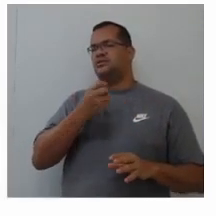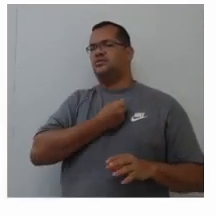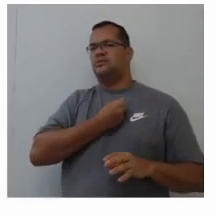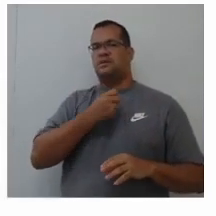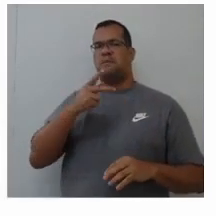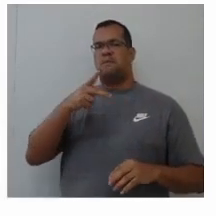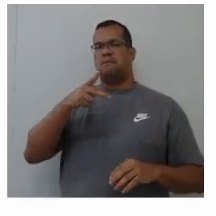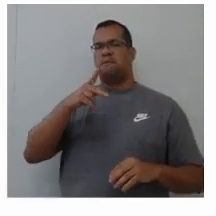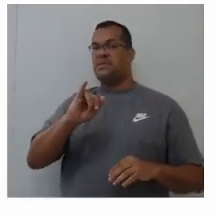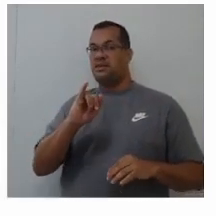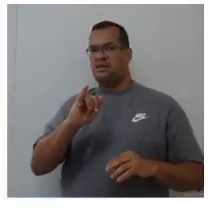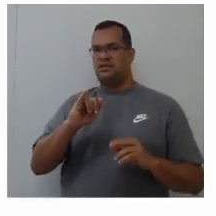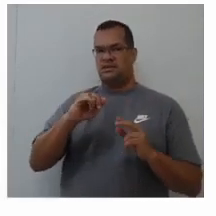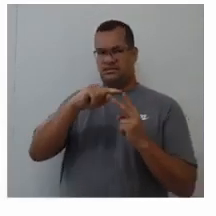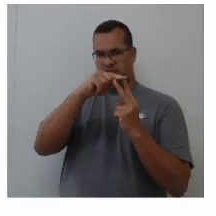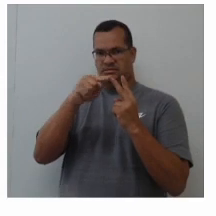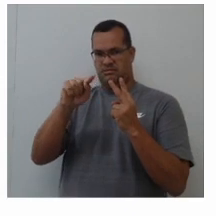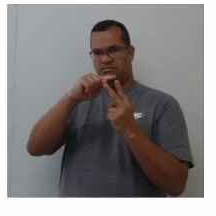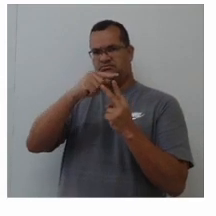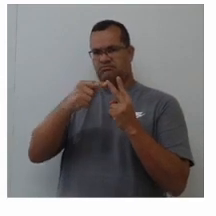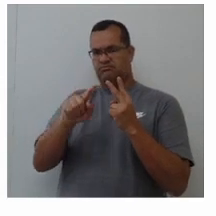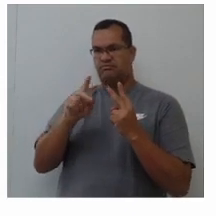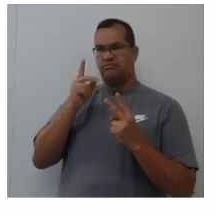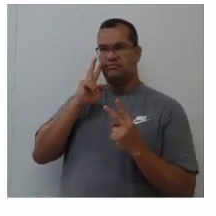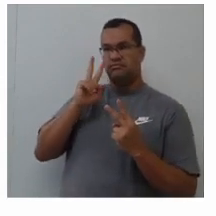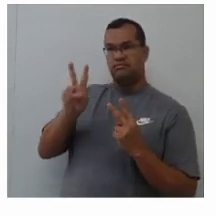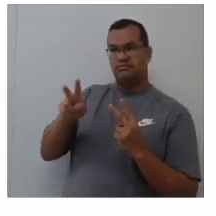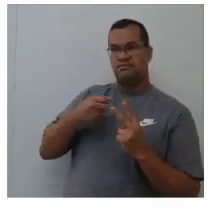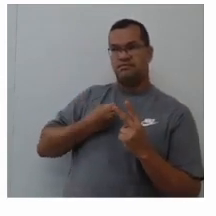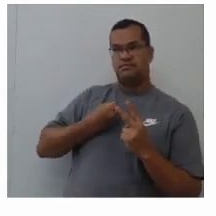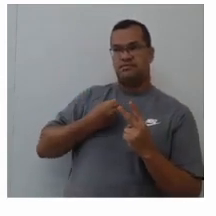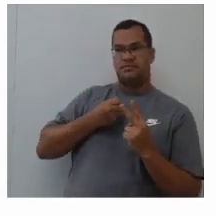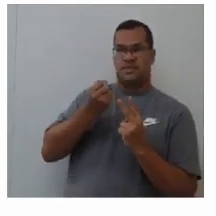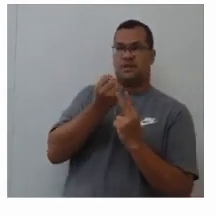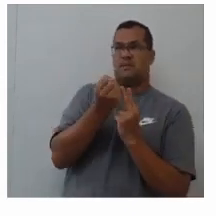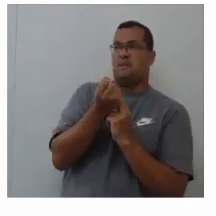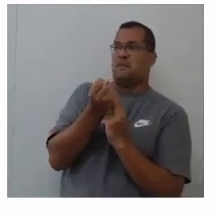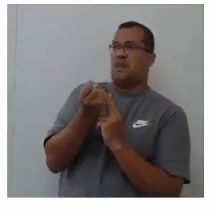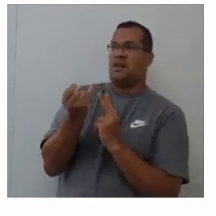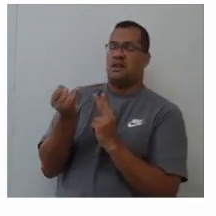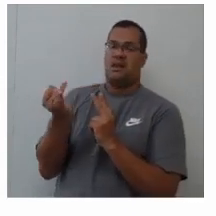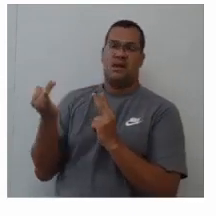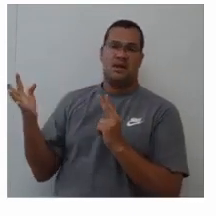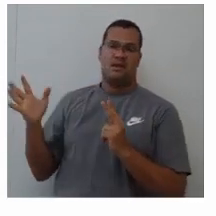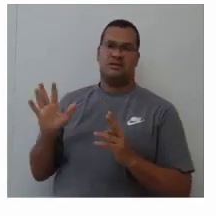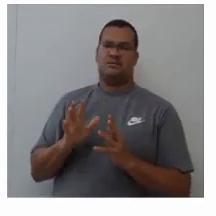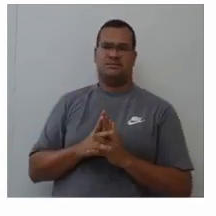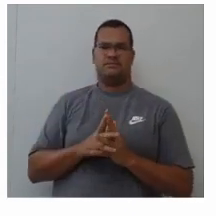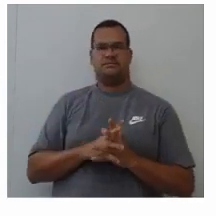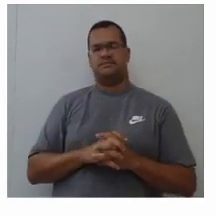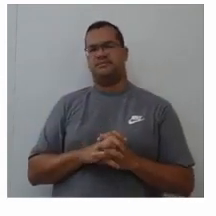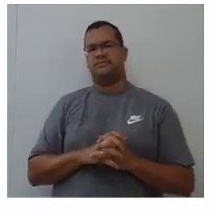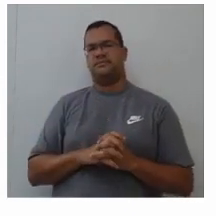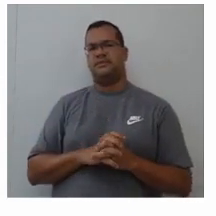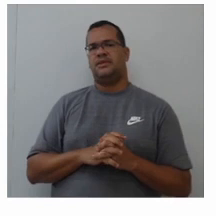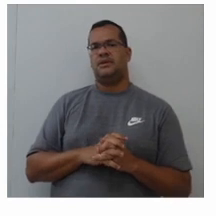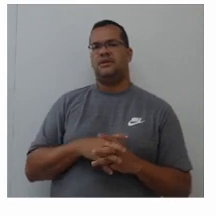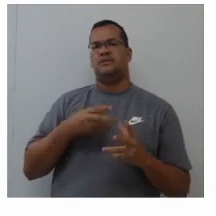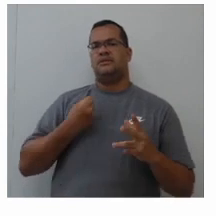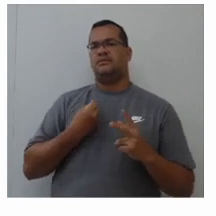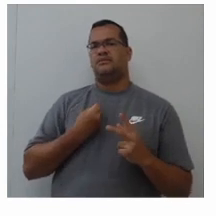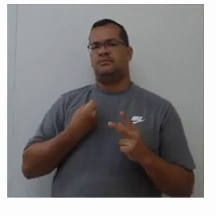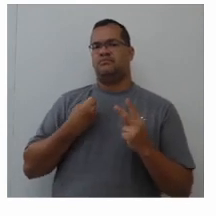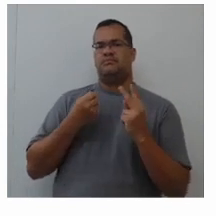tá? O número π, ele tem uma quantidade monstro, tá? Uma quantidade monstruosa, melhor dizendo,